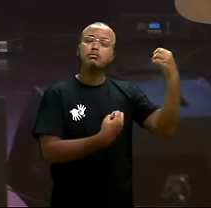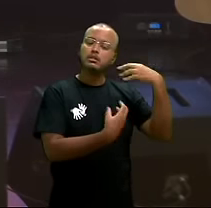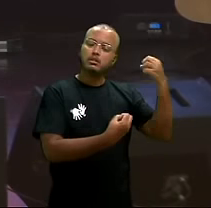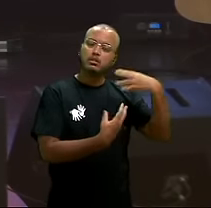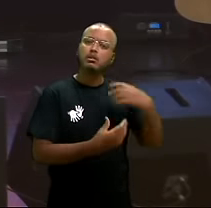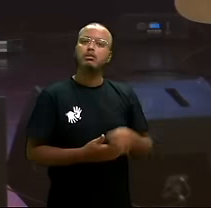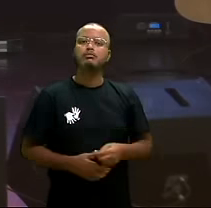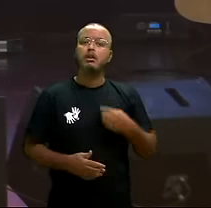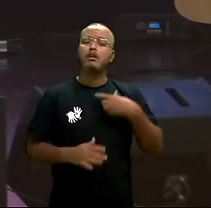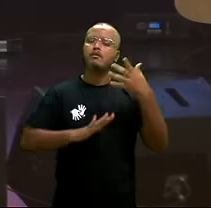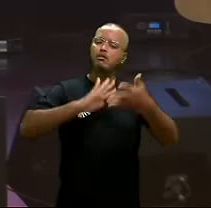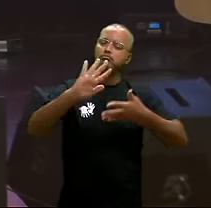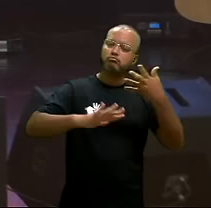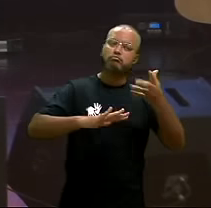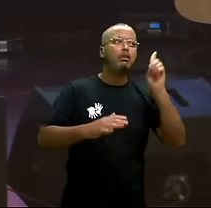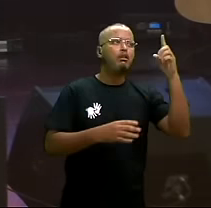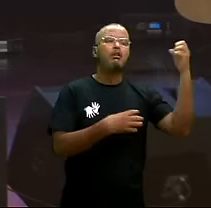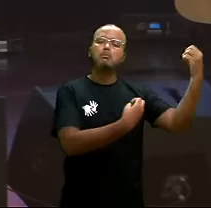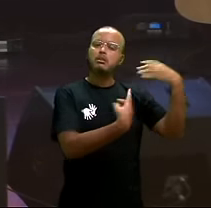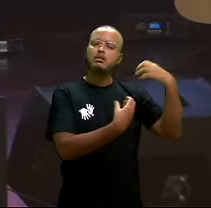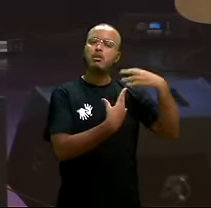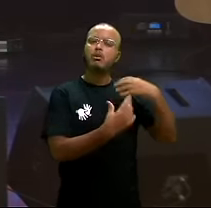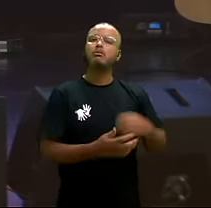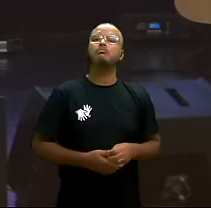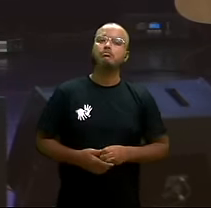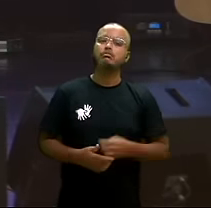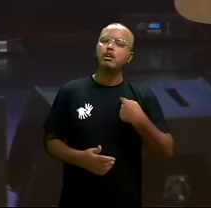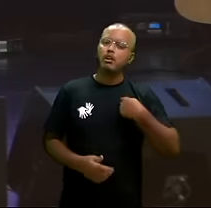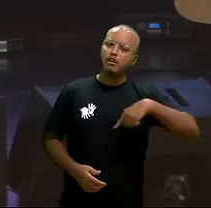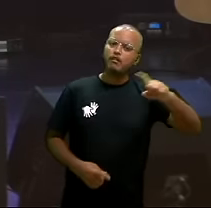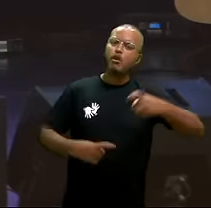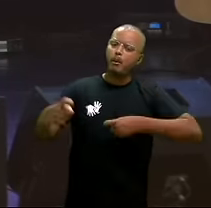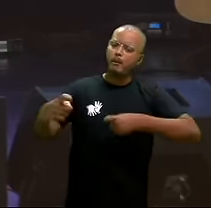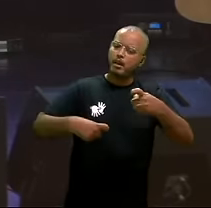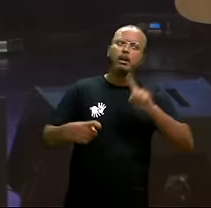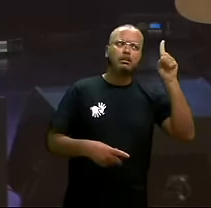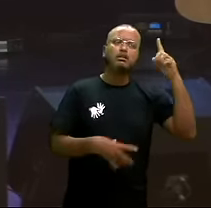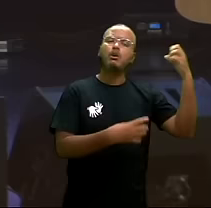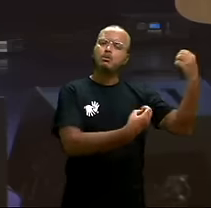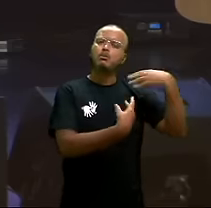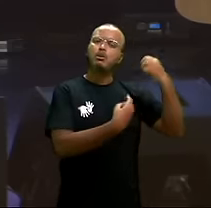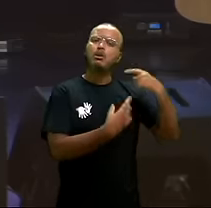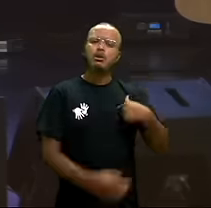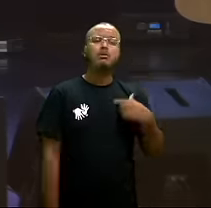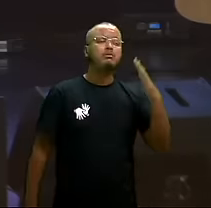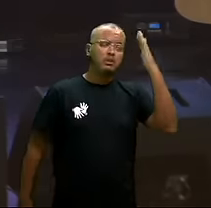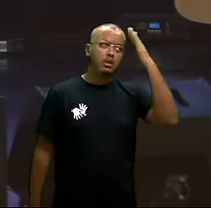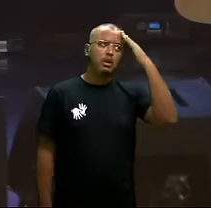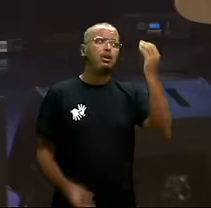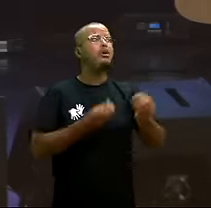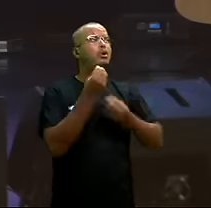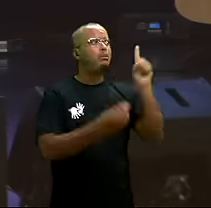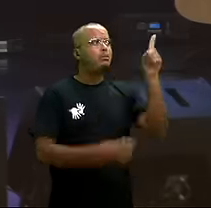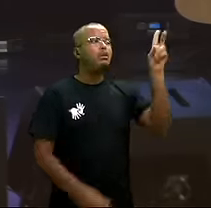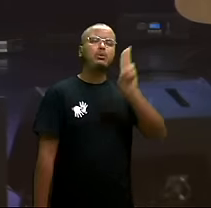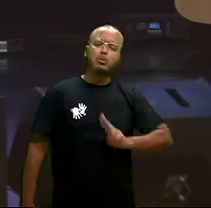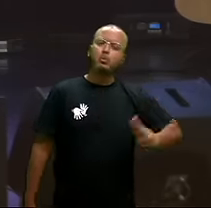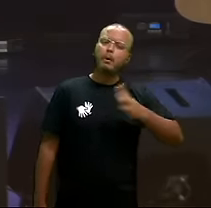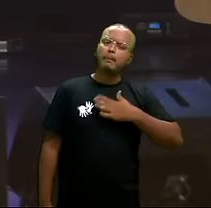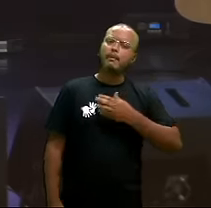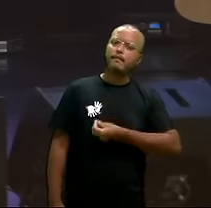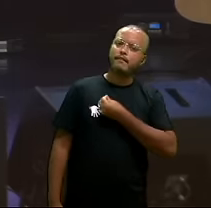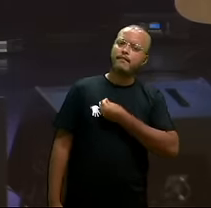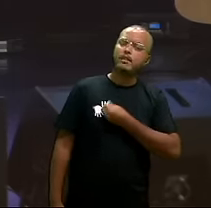falar. Eu vou para a guerra do jeito que Deus me ensinou. Eu sei como é que Deus usa a minha vida. Eu sei como é que Deus fala comigo. Pode ser simples para muita